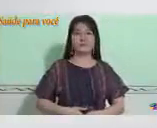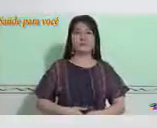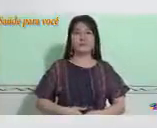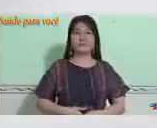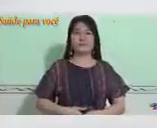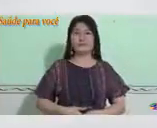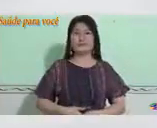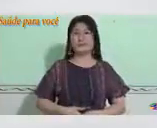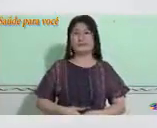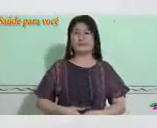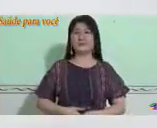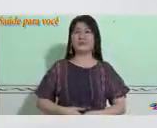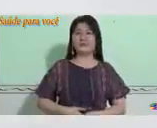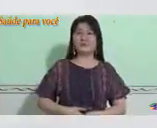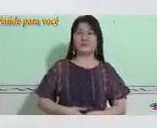2.57 miligramas,